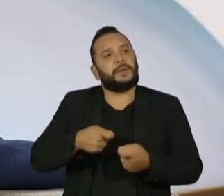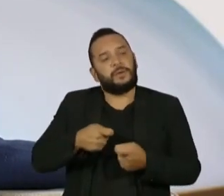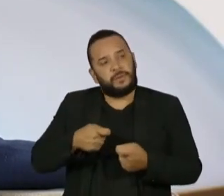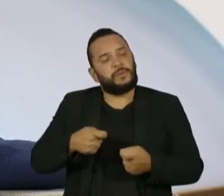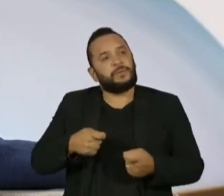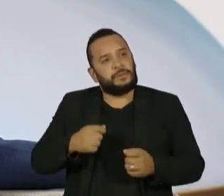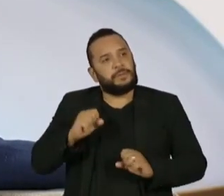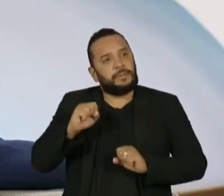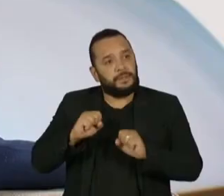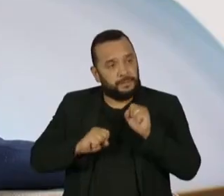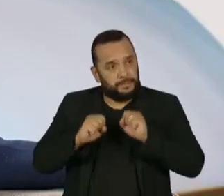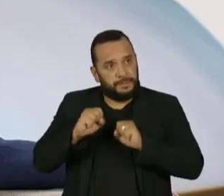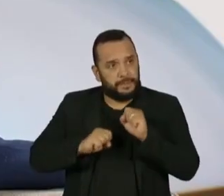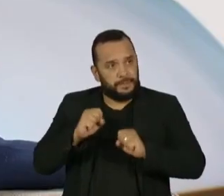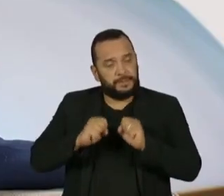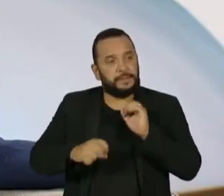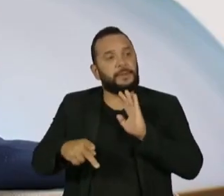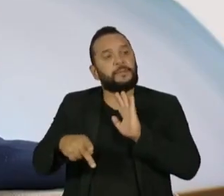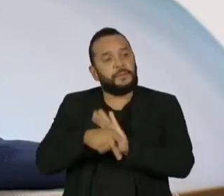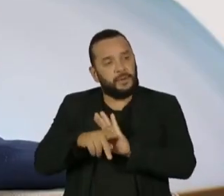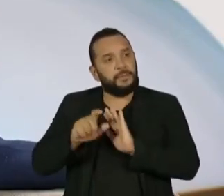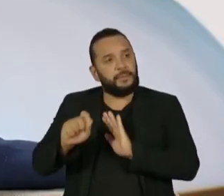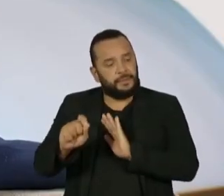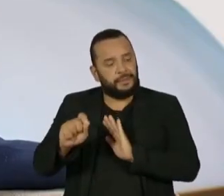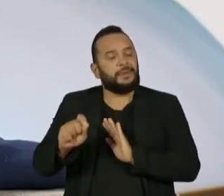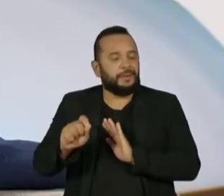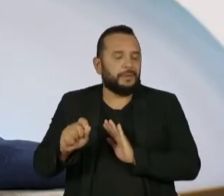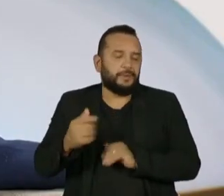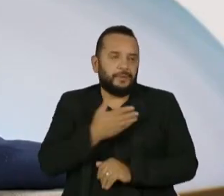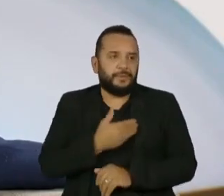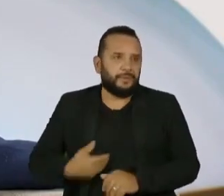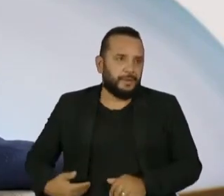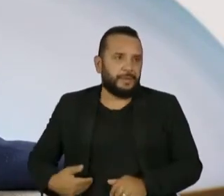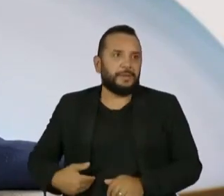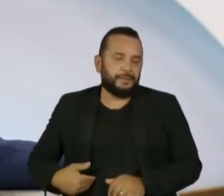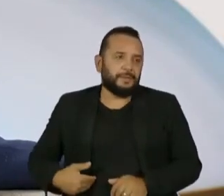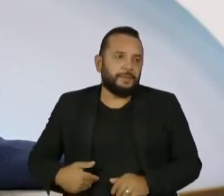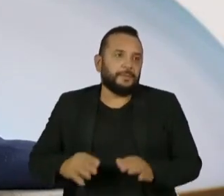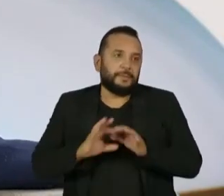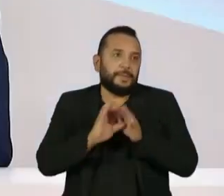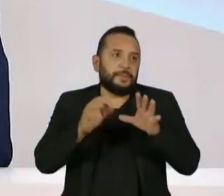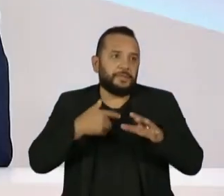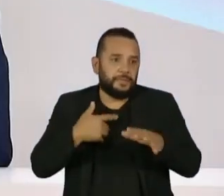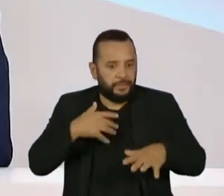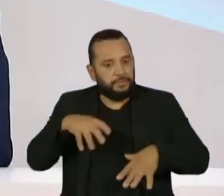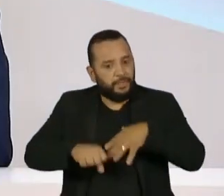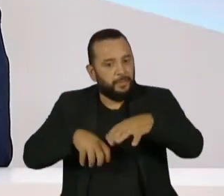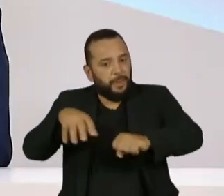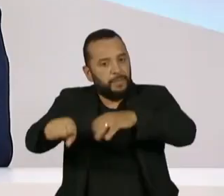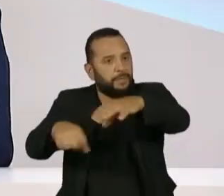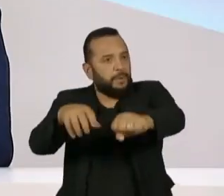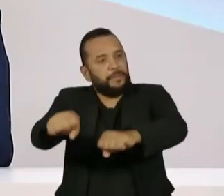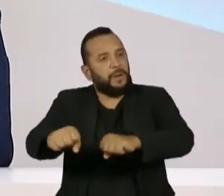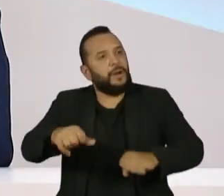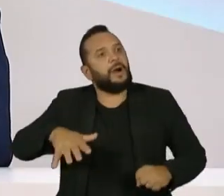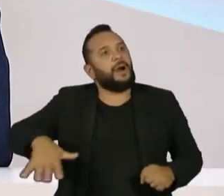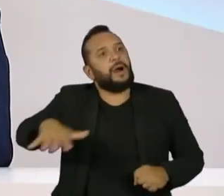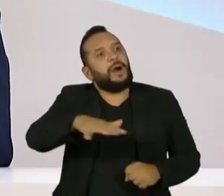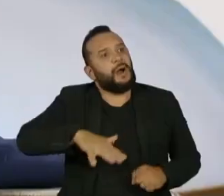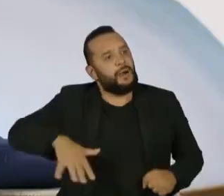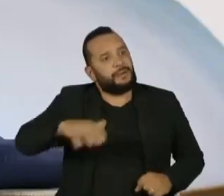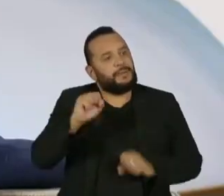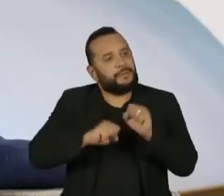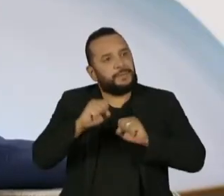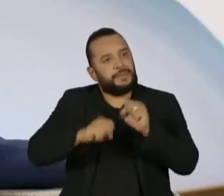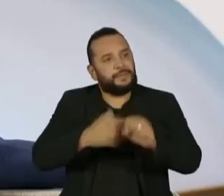empresas estatais, né, permitindo o aparelhamento da máquina pública. Né? Mas, e é o mesmo, inclusive, Supremo, que hoje é o ministro da Justiça.